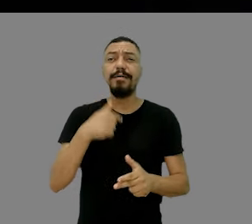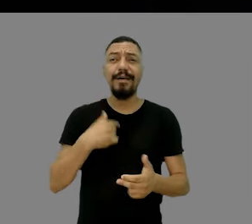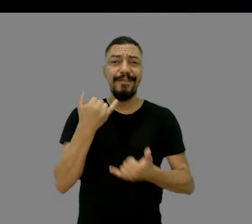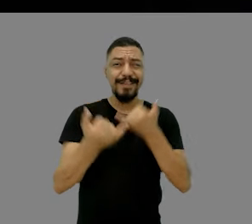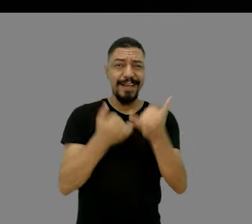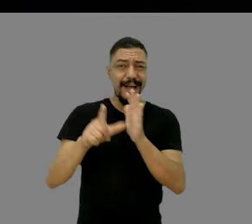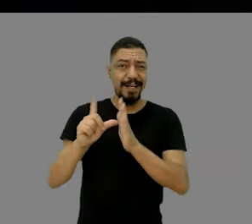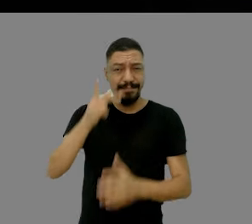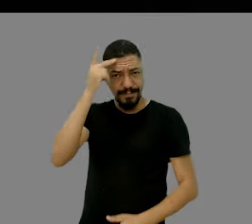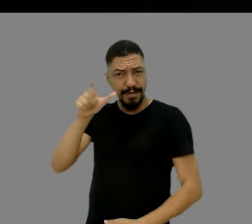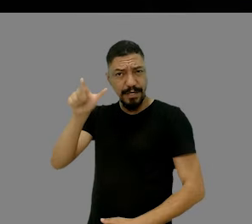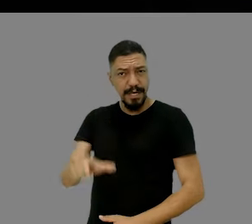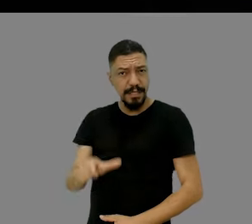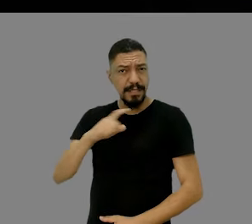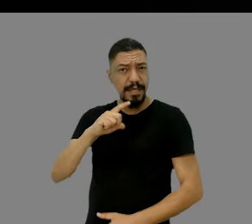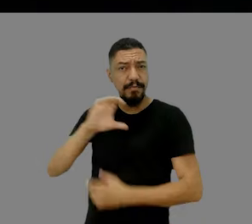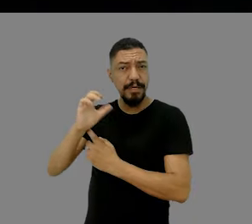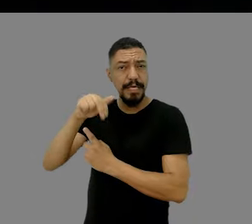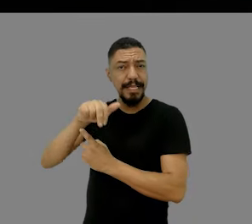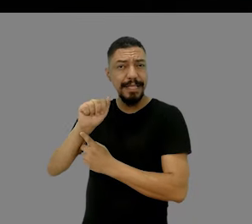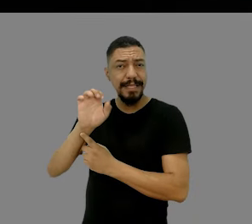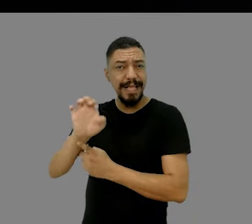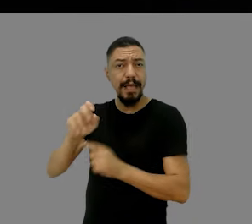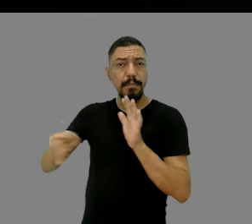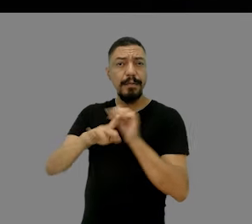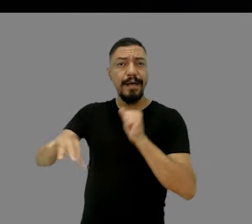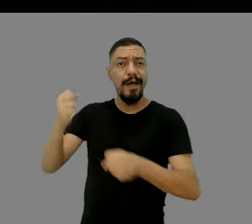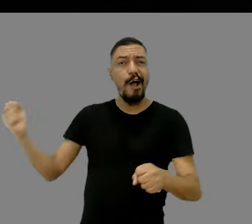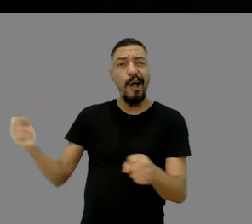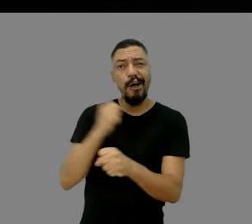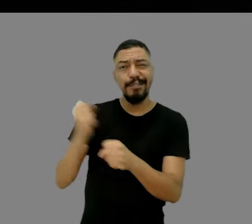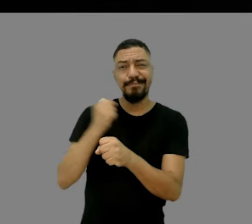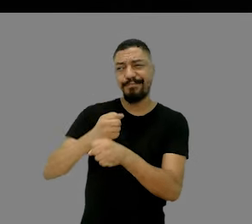para um artista plástico. Artista plástico ainda vai, mas, sei lá, para um